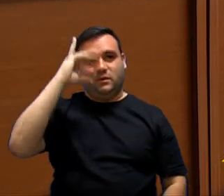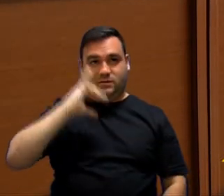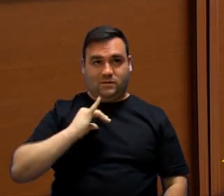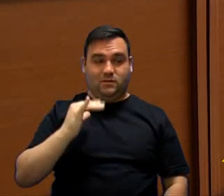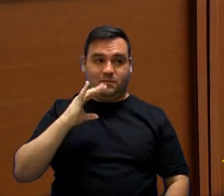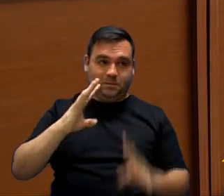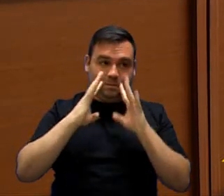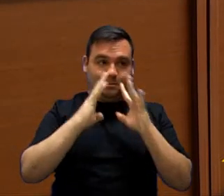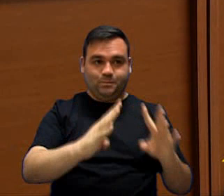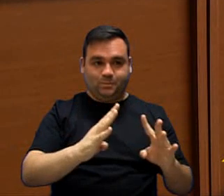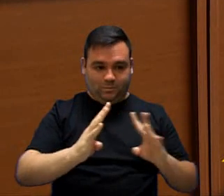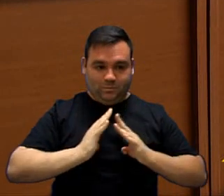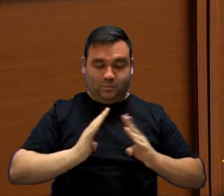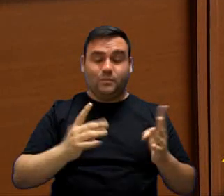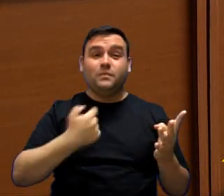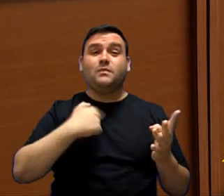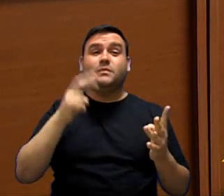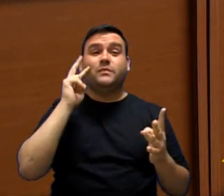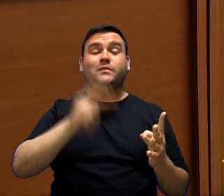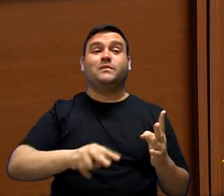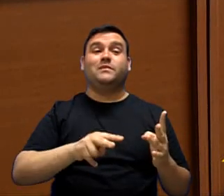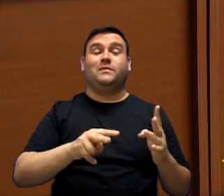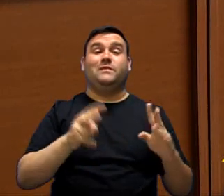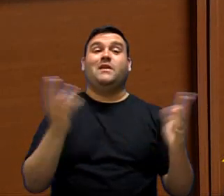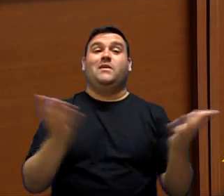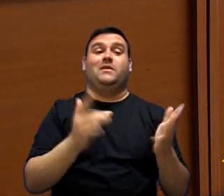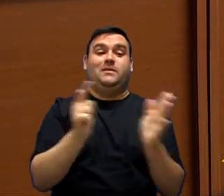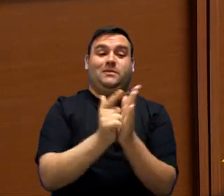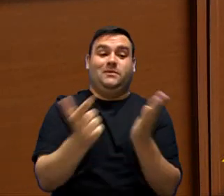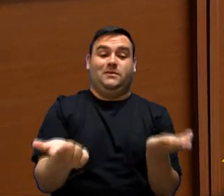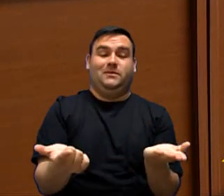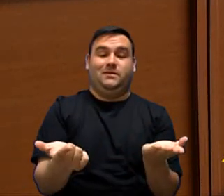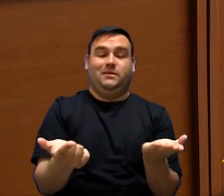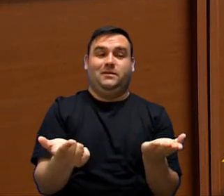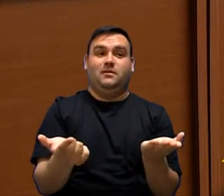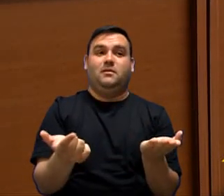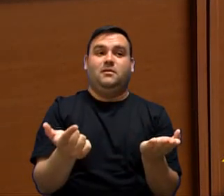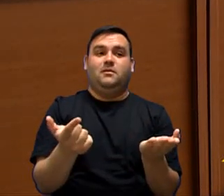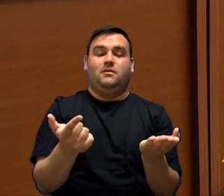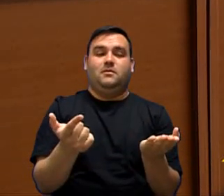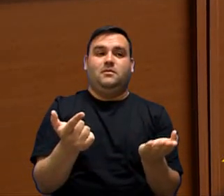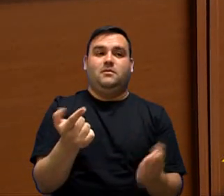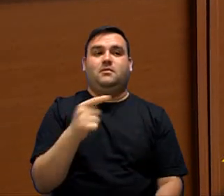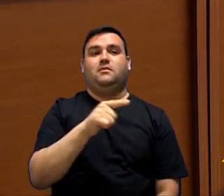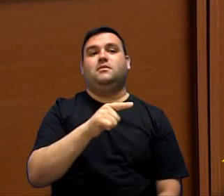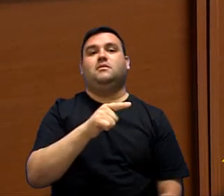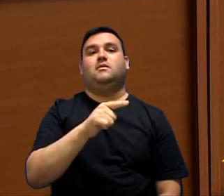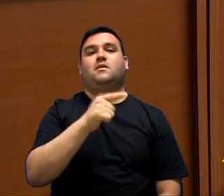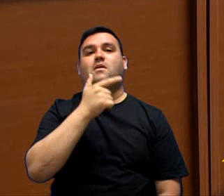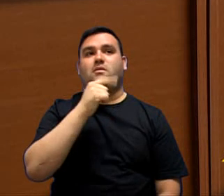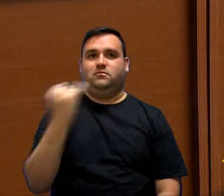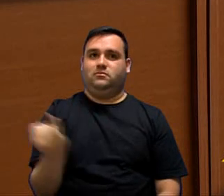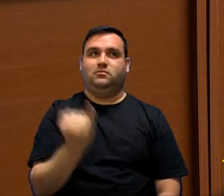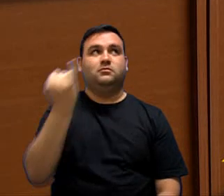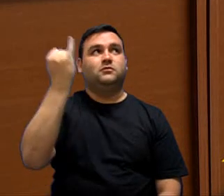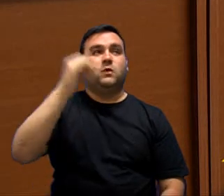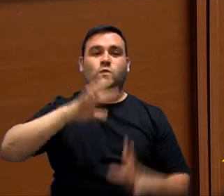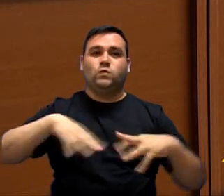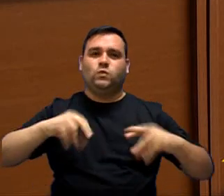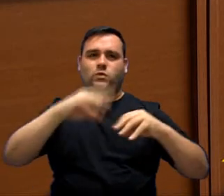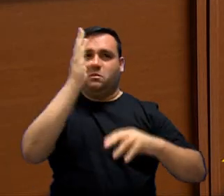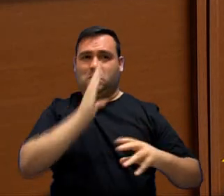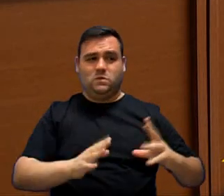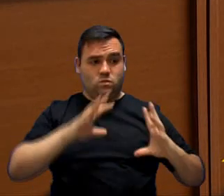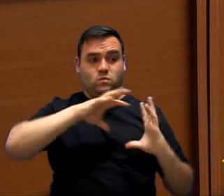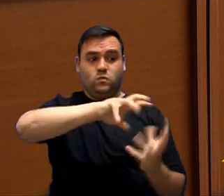ouça. Eu vi pelos jornais hoje, presidente, que isso é importante para nós, para o Brasil